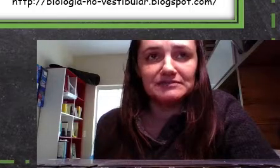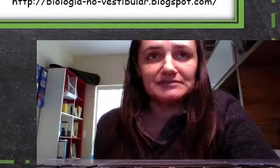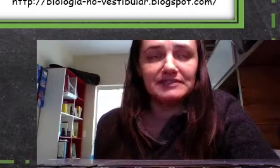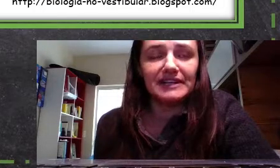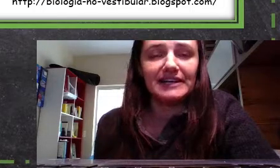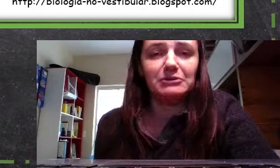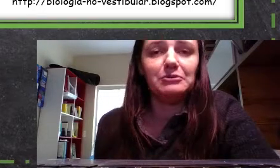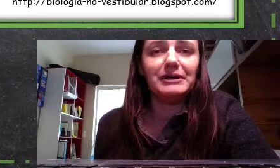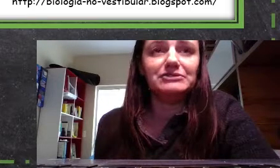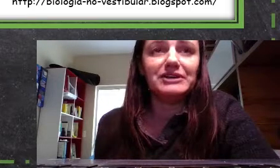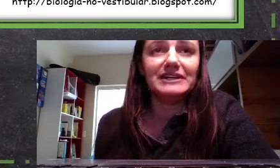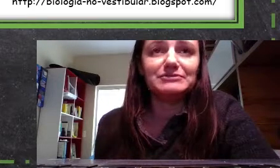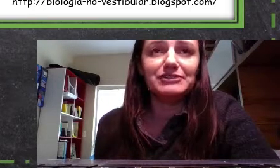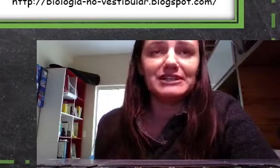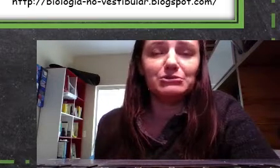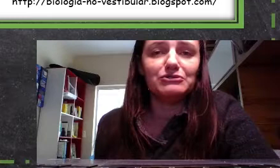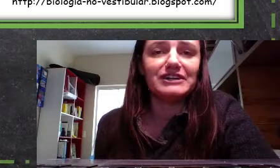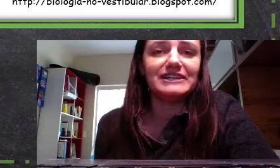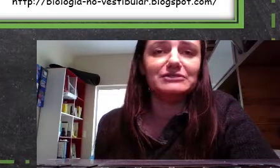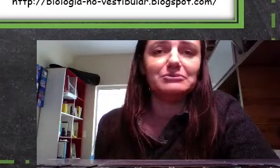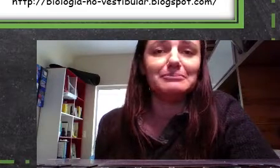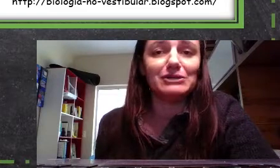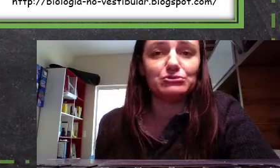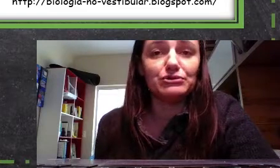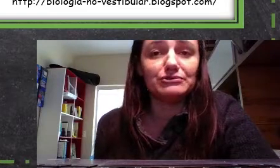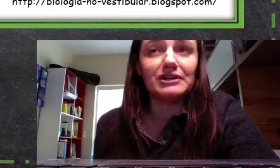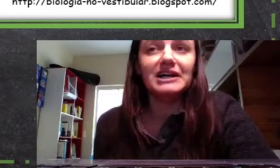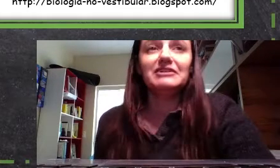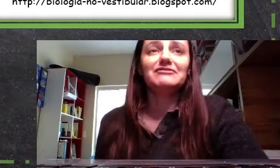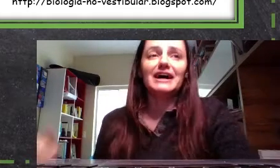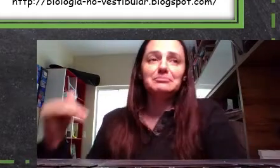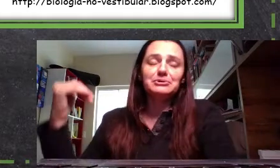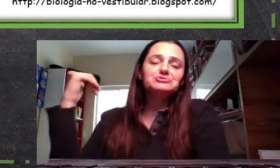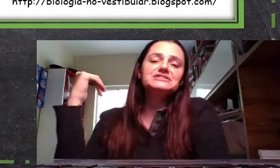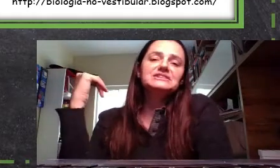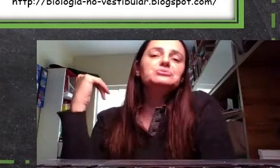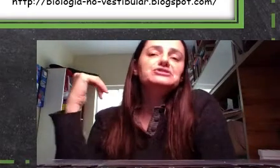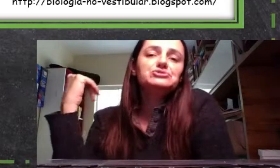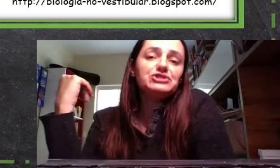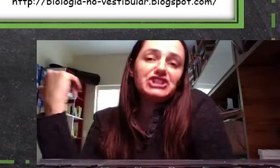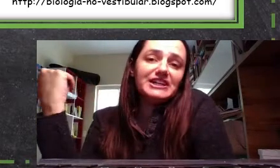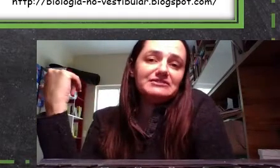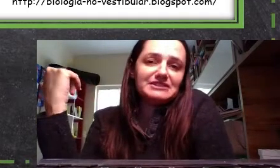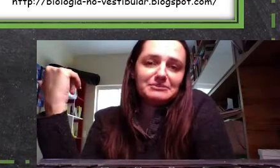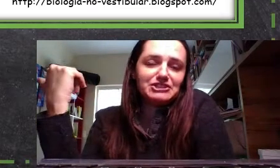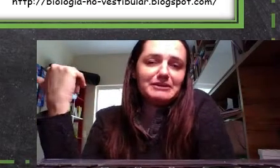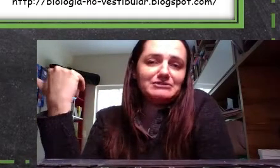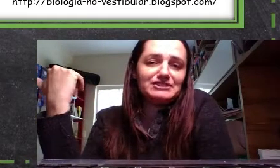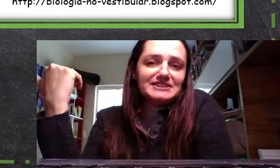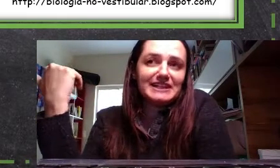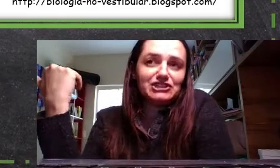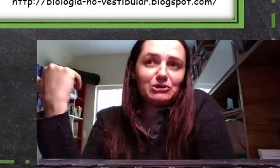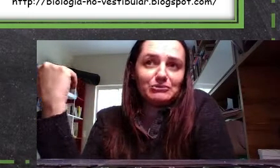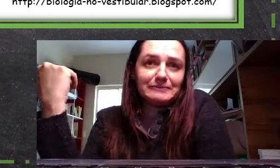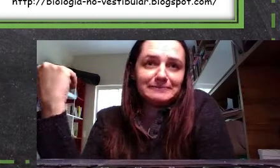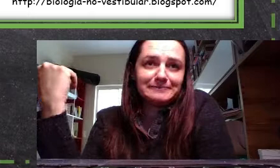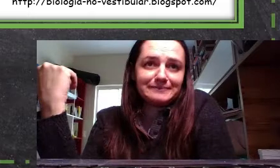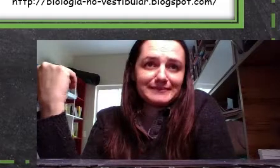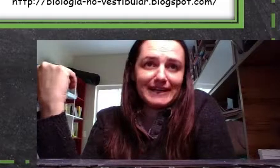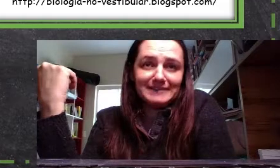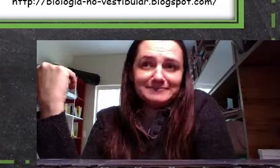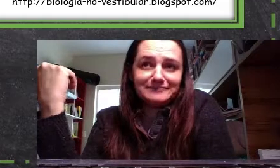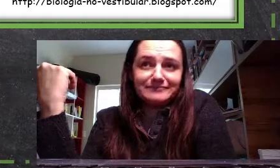maduros, é o momento que esse folículo ovariano maduro vai produzir o estrogênio, também chamado de